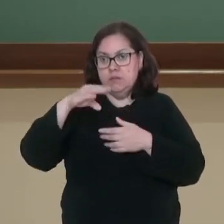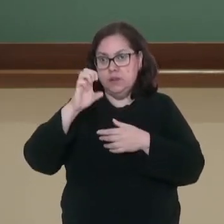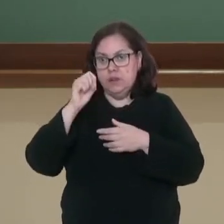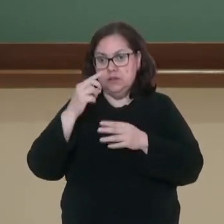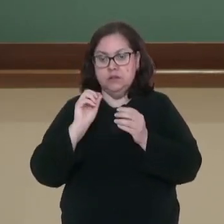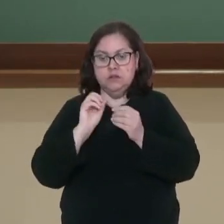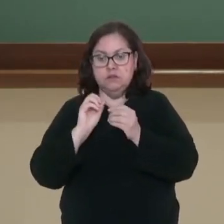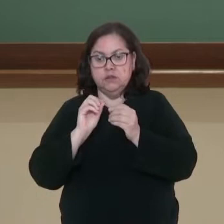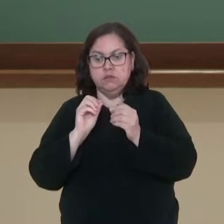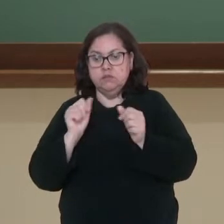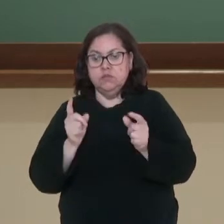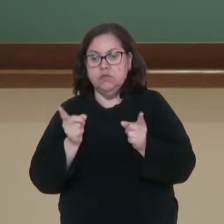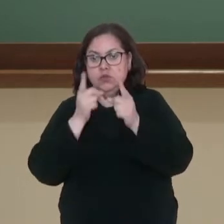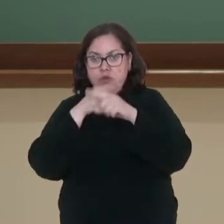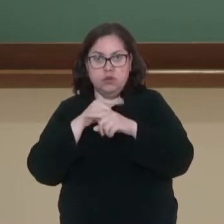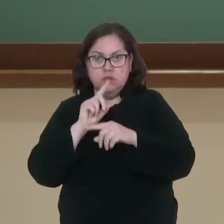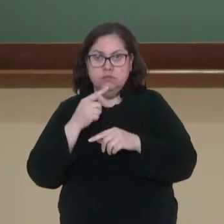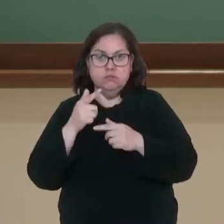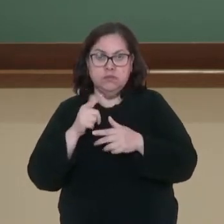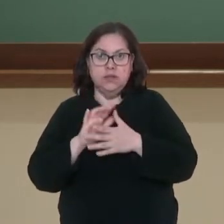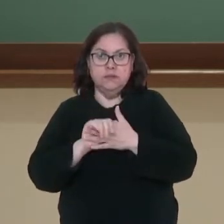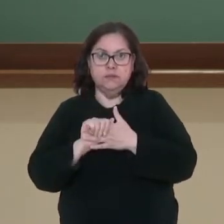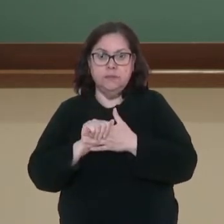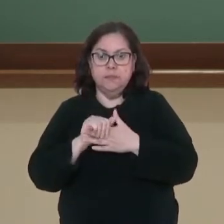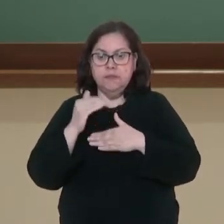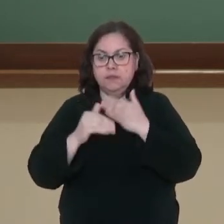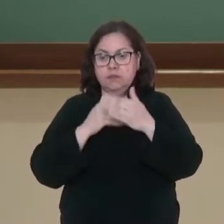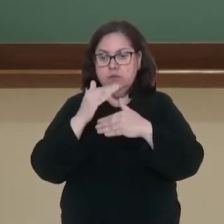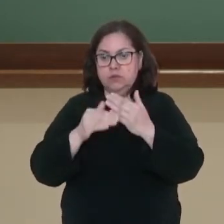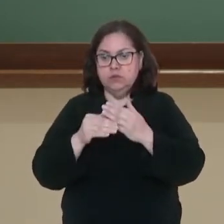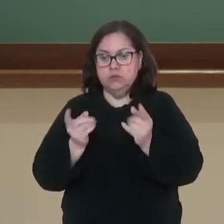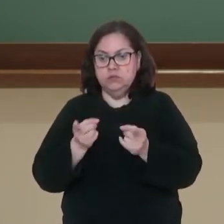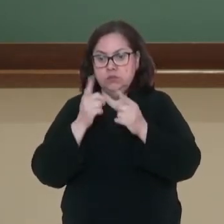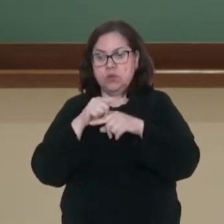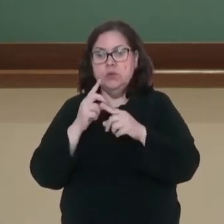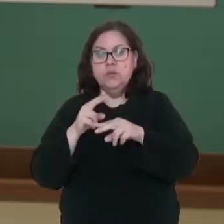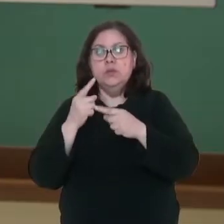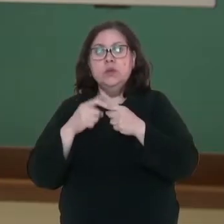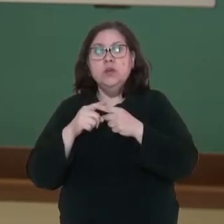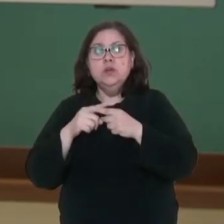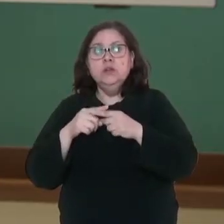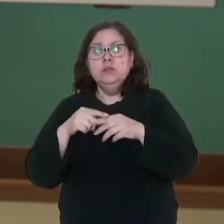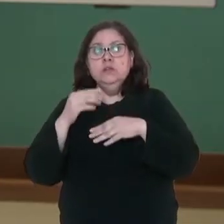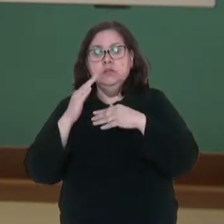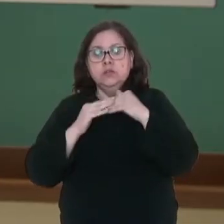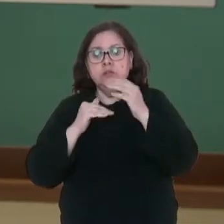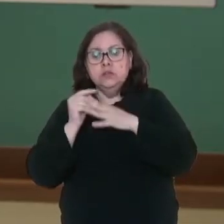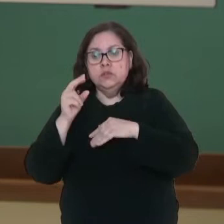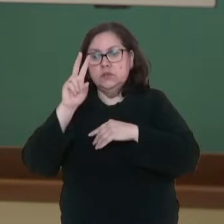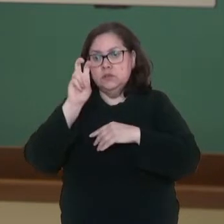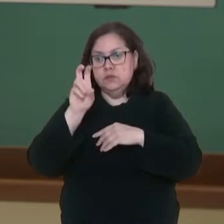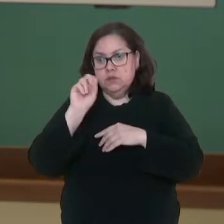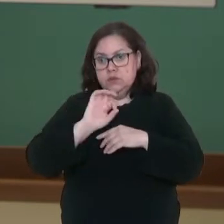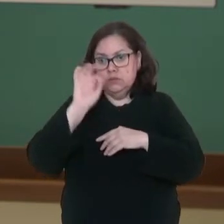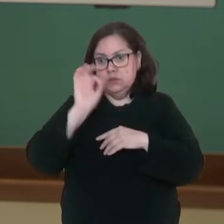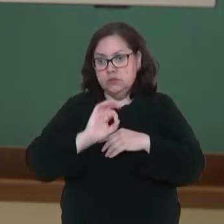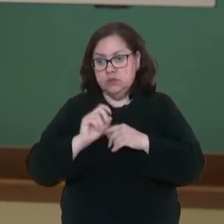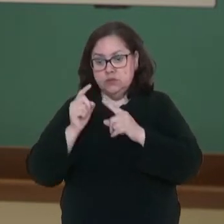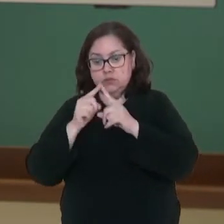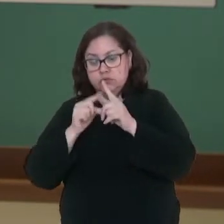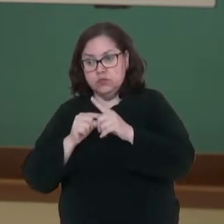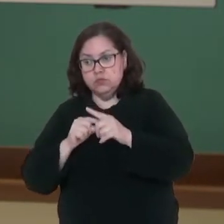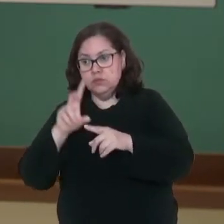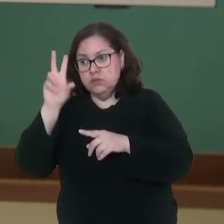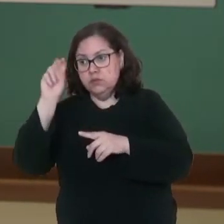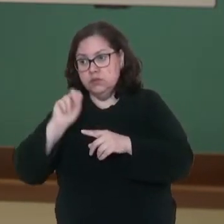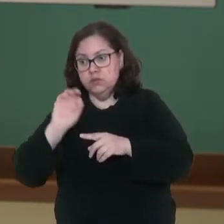sofrem crossing over. Tá? Não vai ter esse processo crossing over, portanto, vai produzir 50% de um tipo, 50%